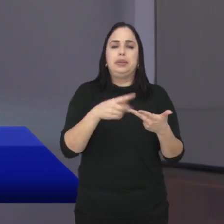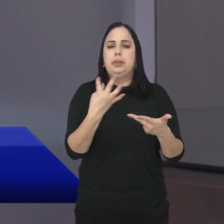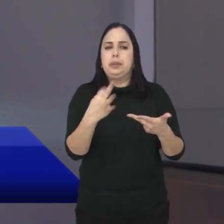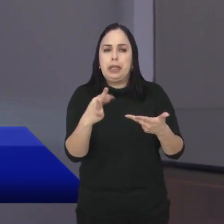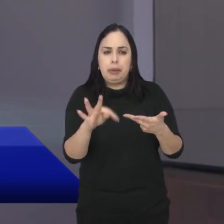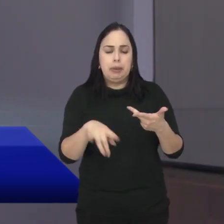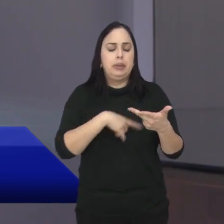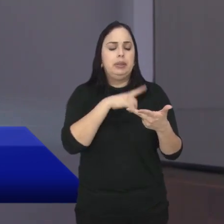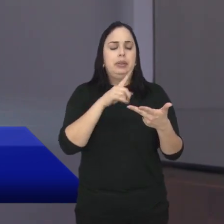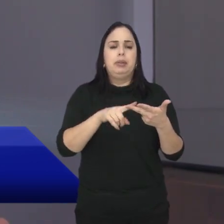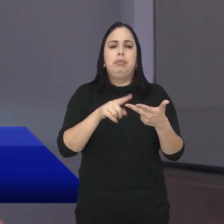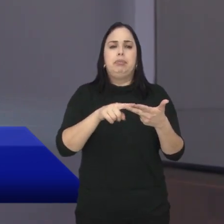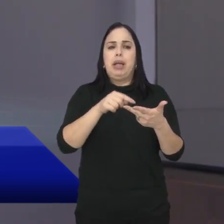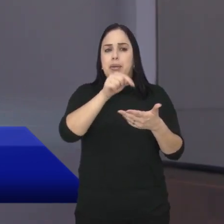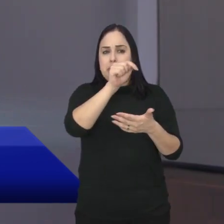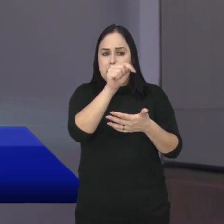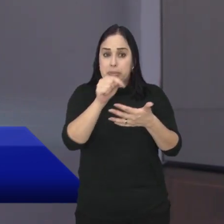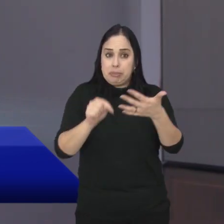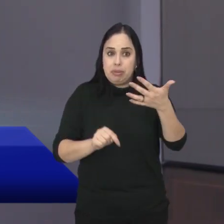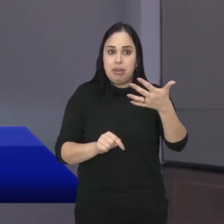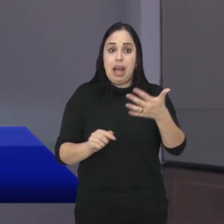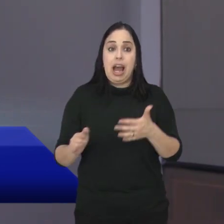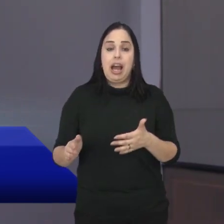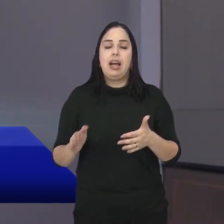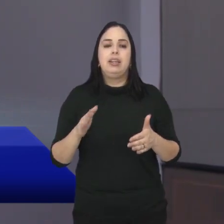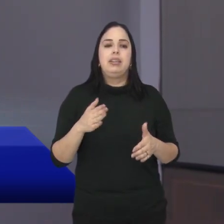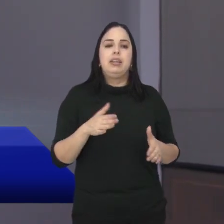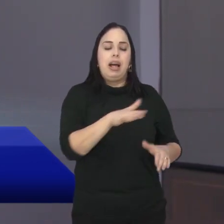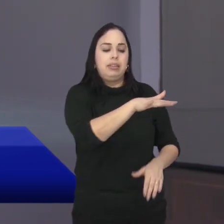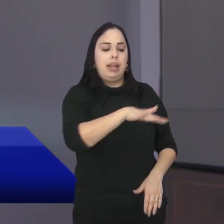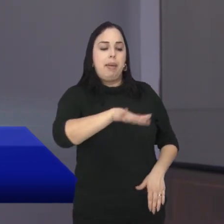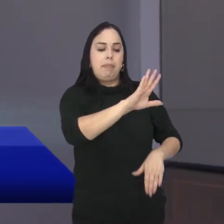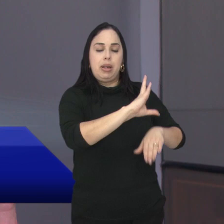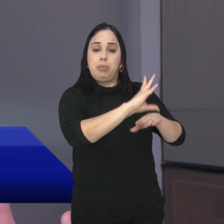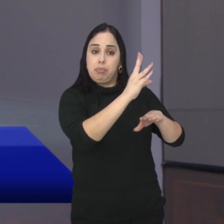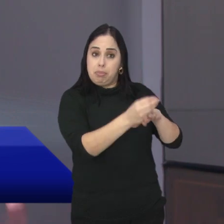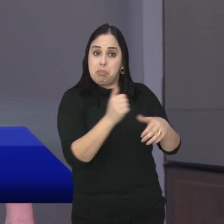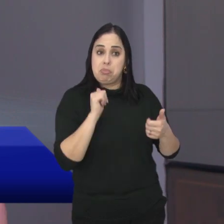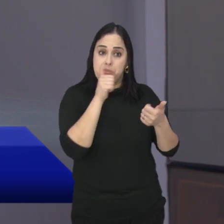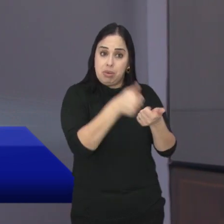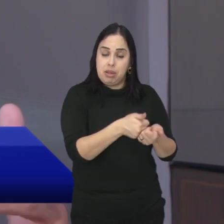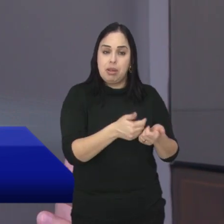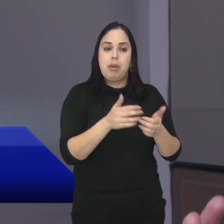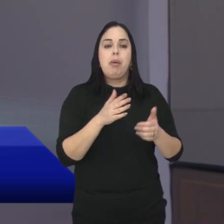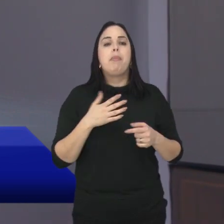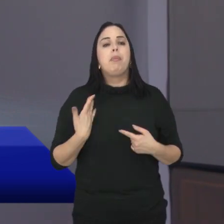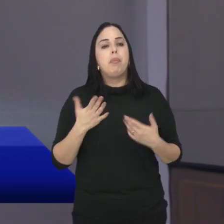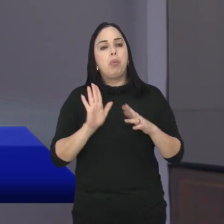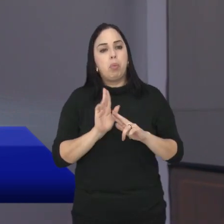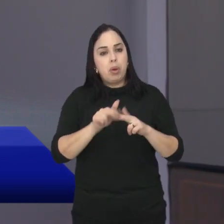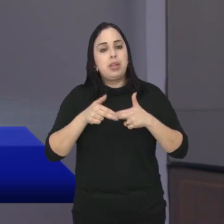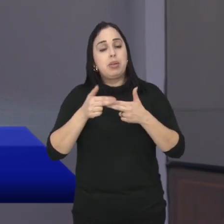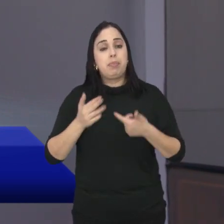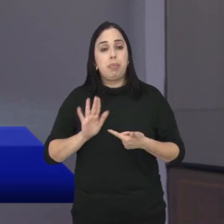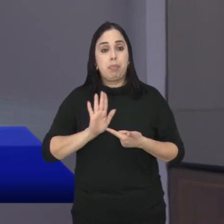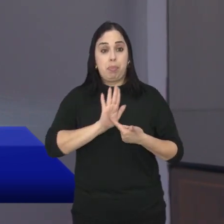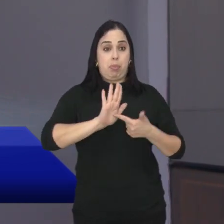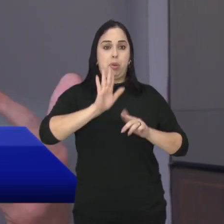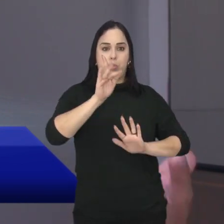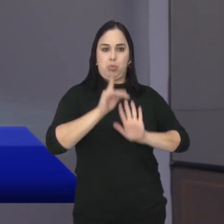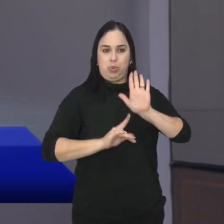Vila Tatetuba, Tancredo, Pararangaba, até chegar no Parque Tecnológico. Então, nesses trechos a gente vai fazer uma apresentação desse